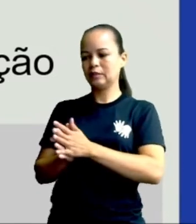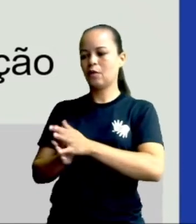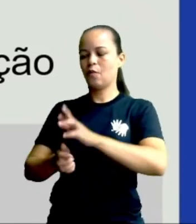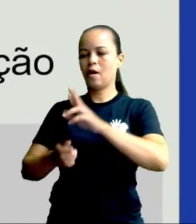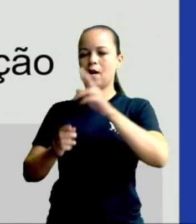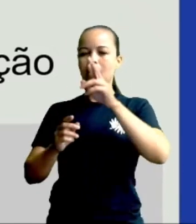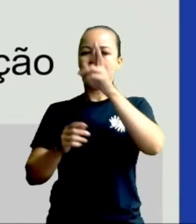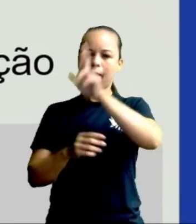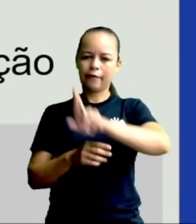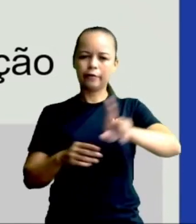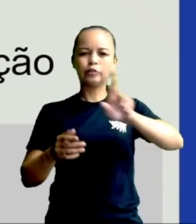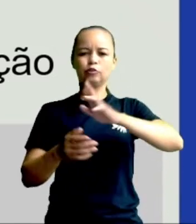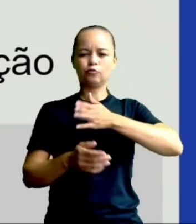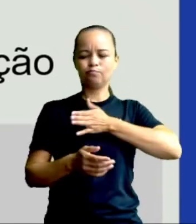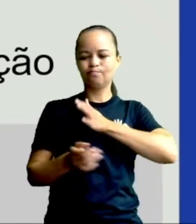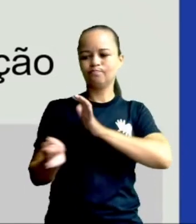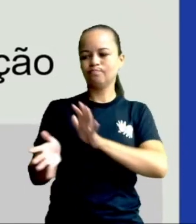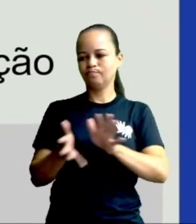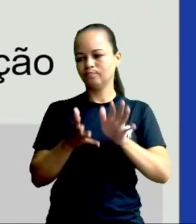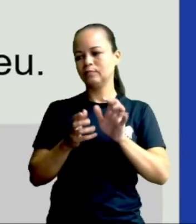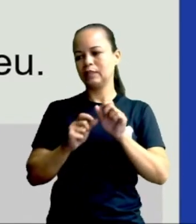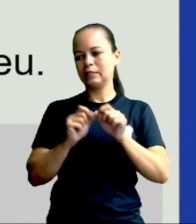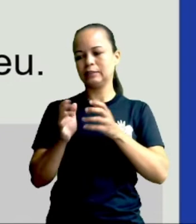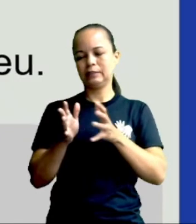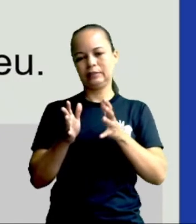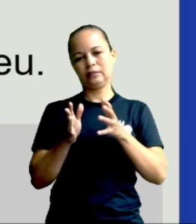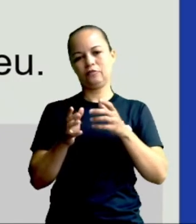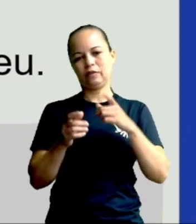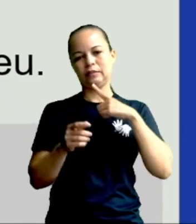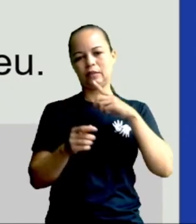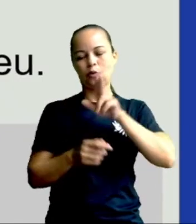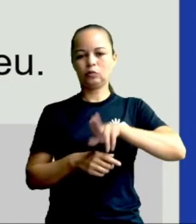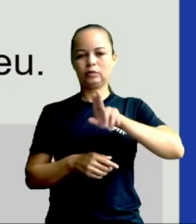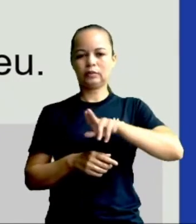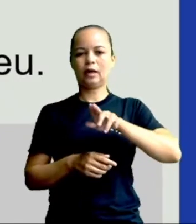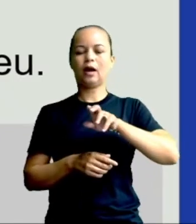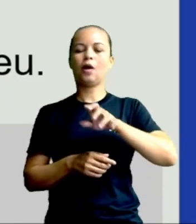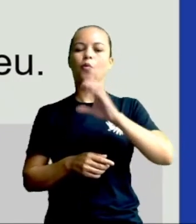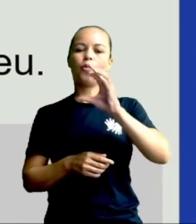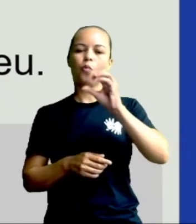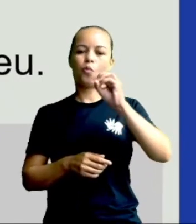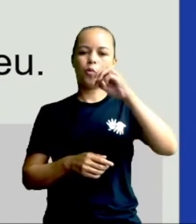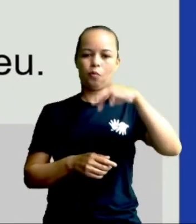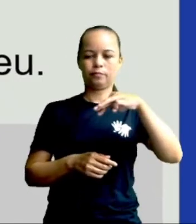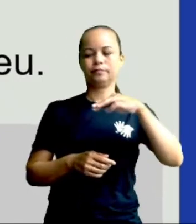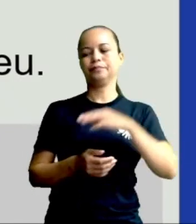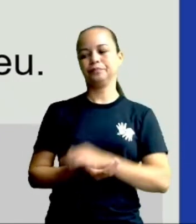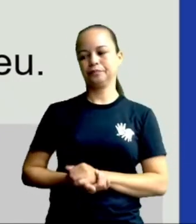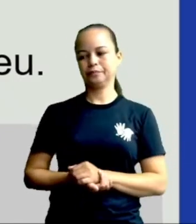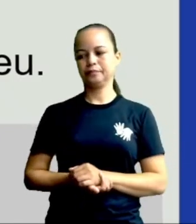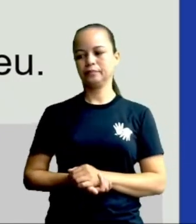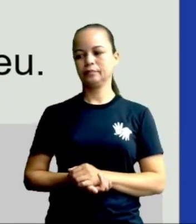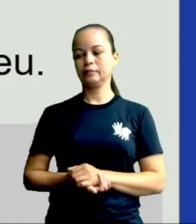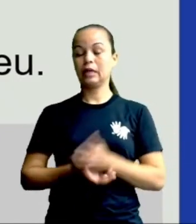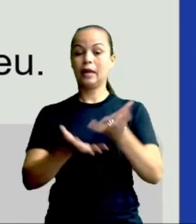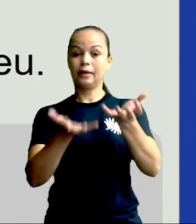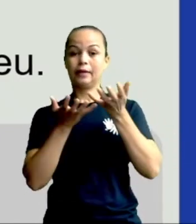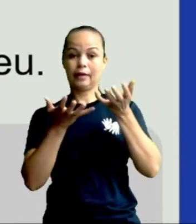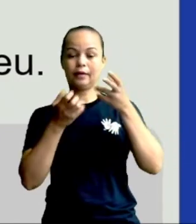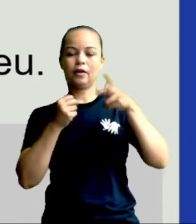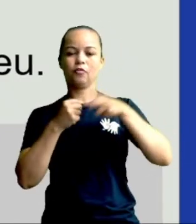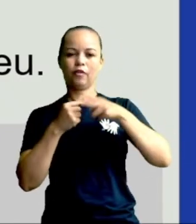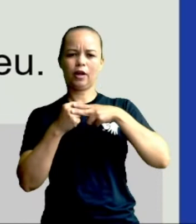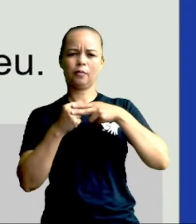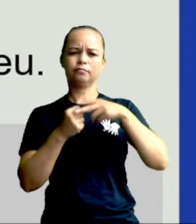nós sempre vamos utilizar a preposição com vai querer o verbo querer ele tem